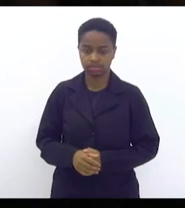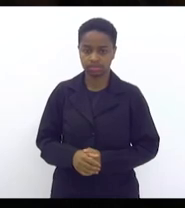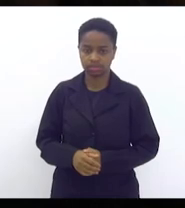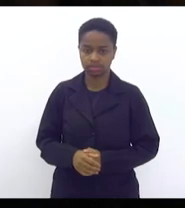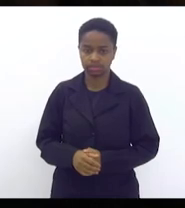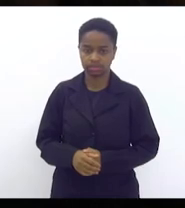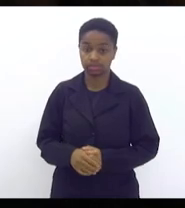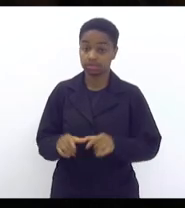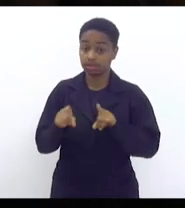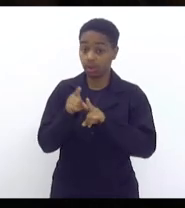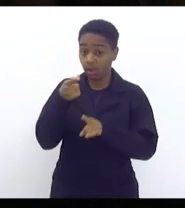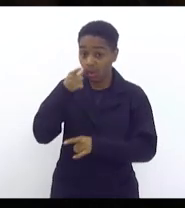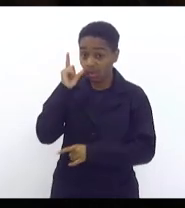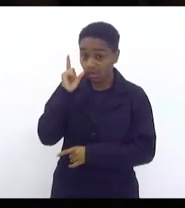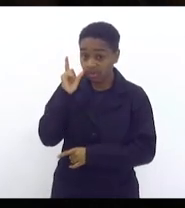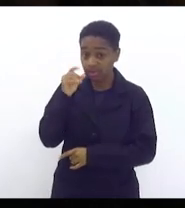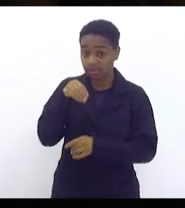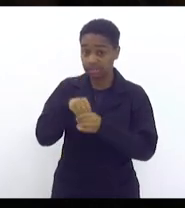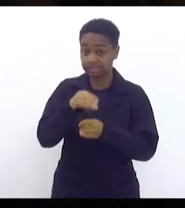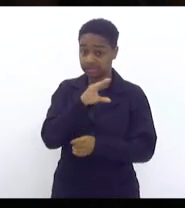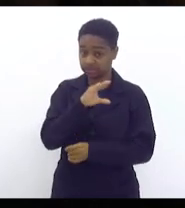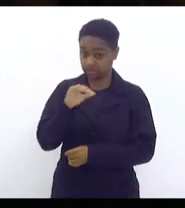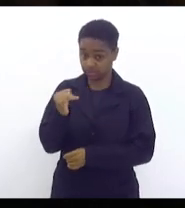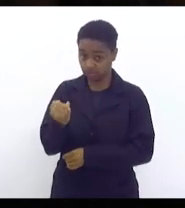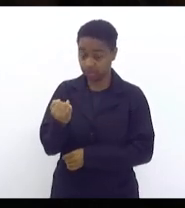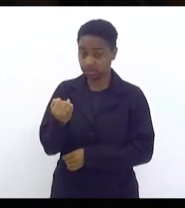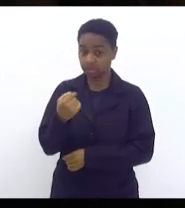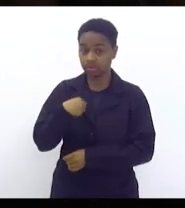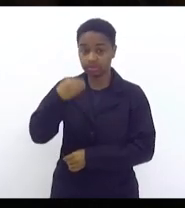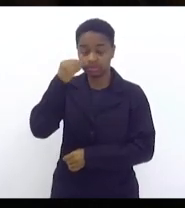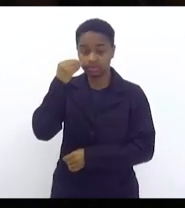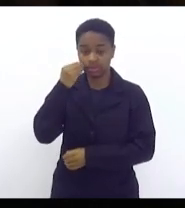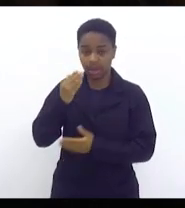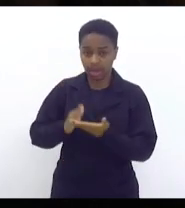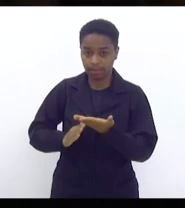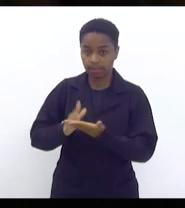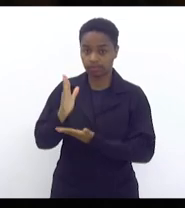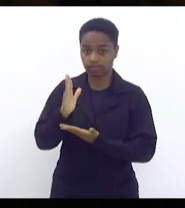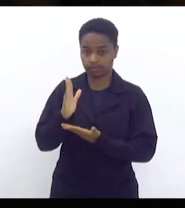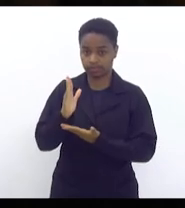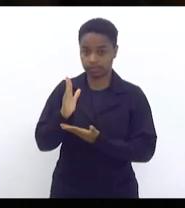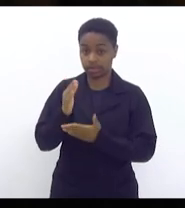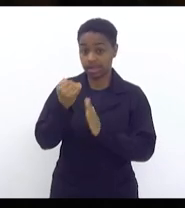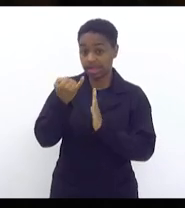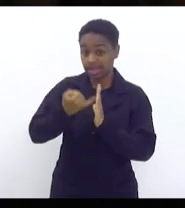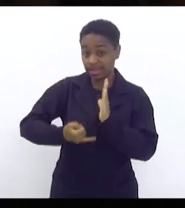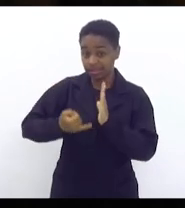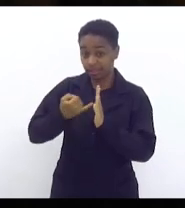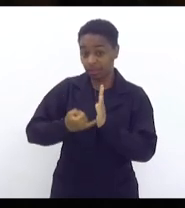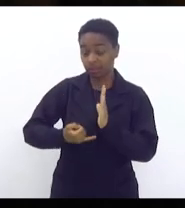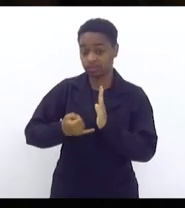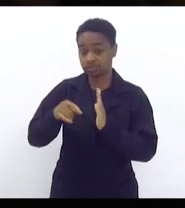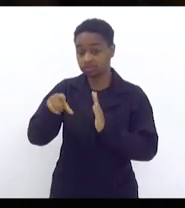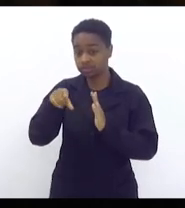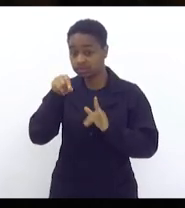na CCJ, para tentar aprovar um imposto